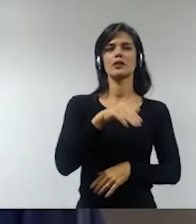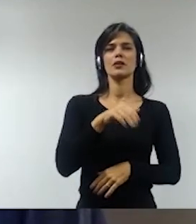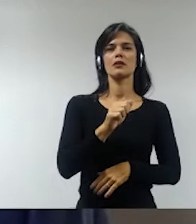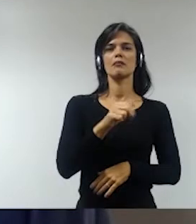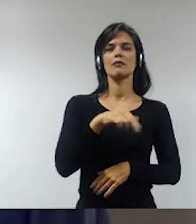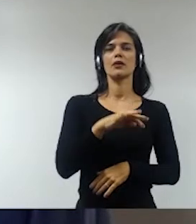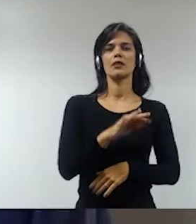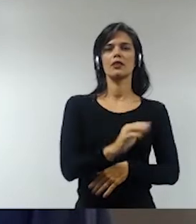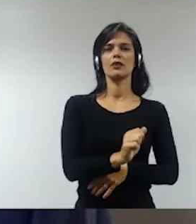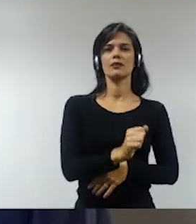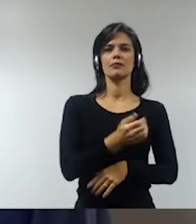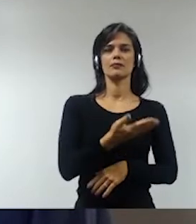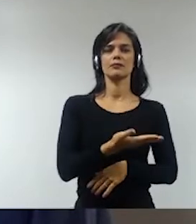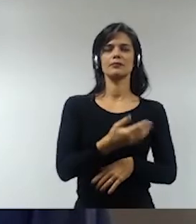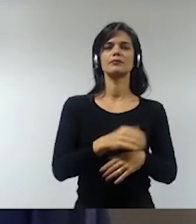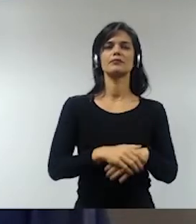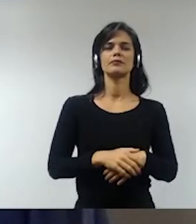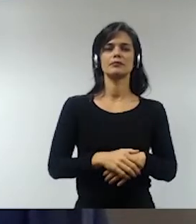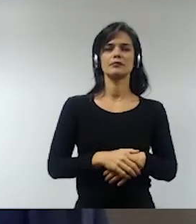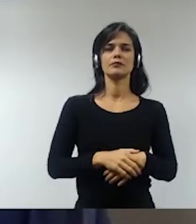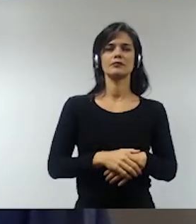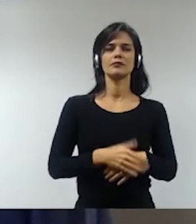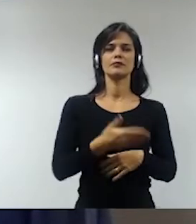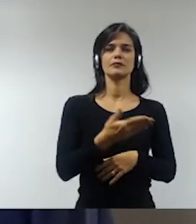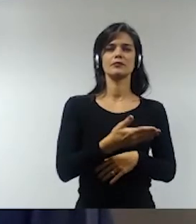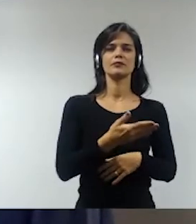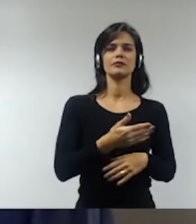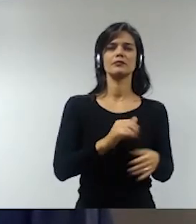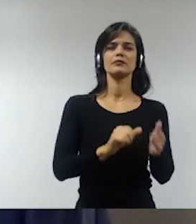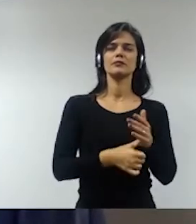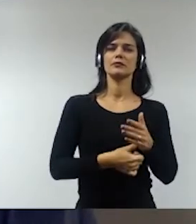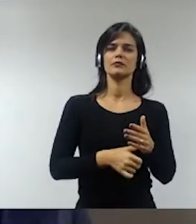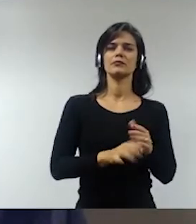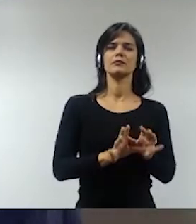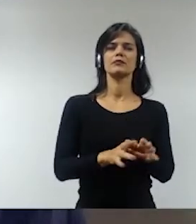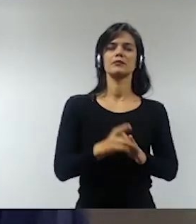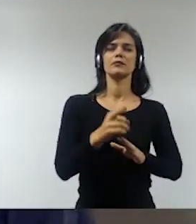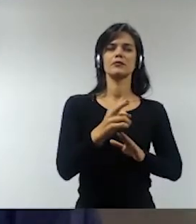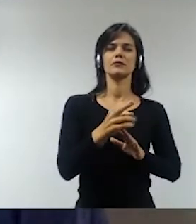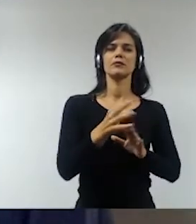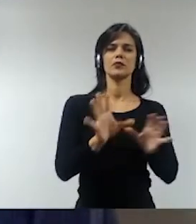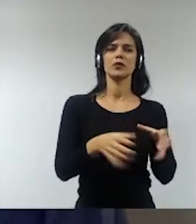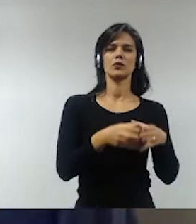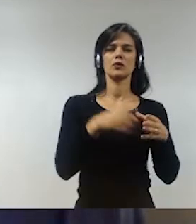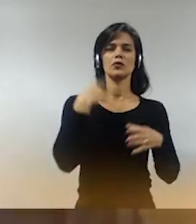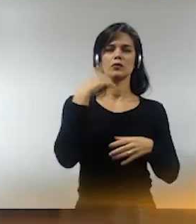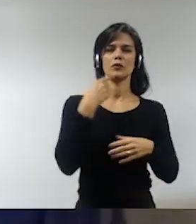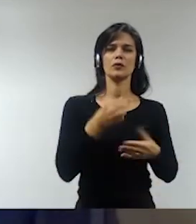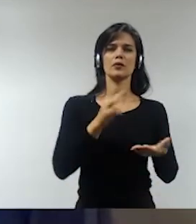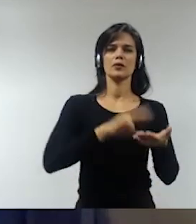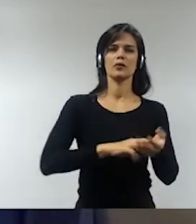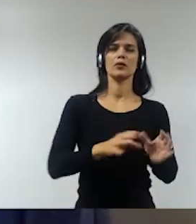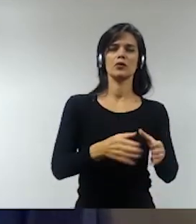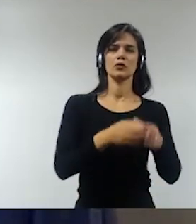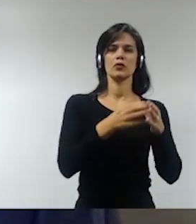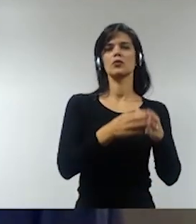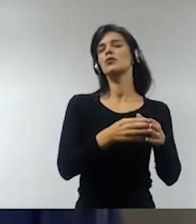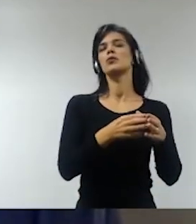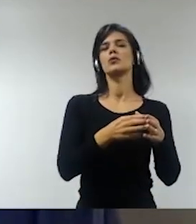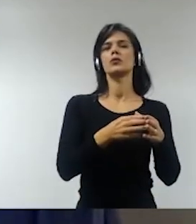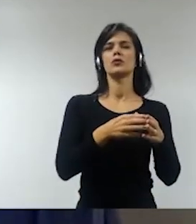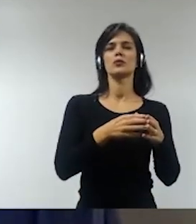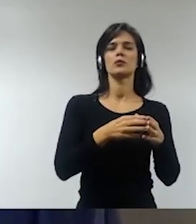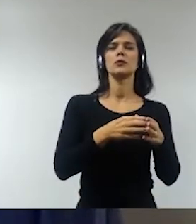Longo. Doutora Samanta é sócia do Valde Advogados, membro do Grupo de Trabalho do Conselho Nacional de